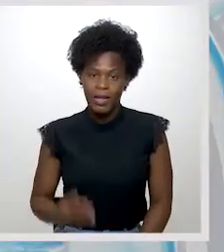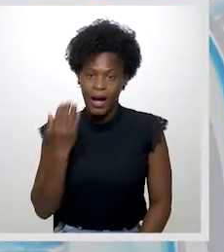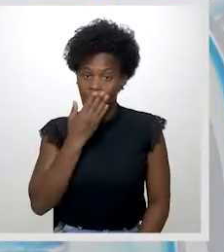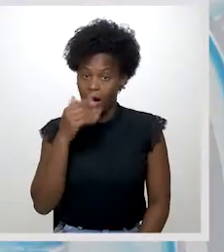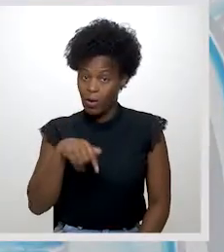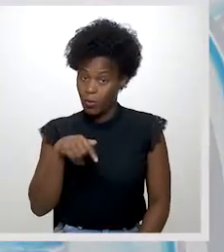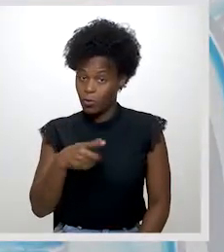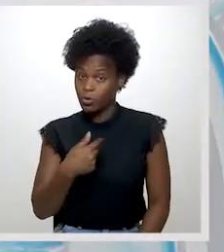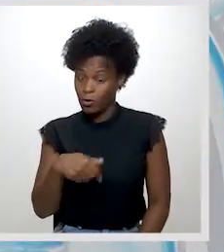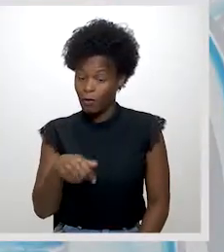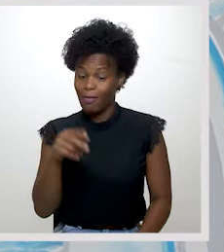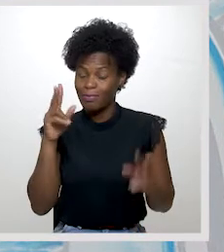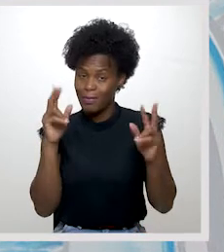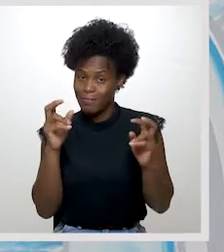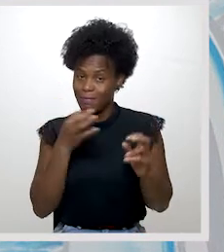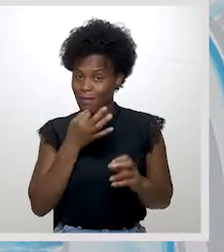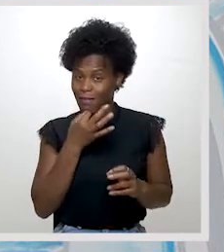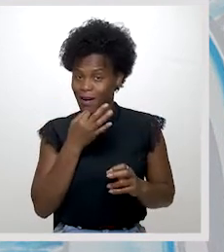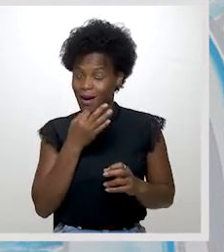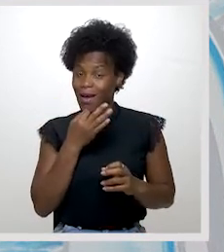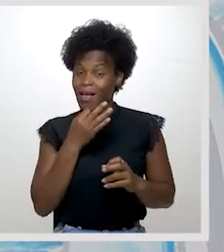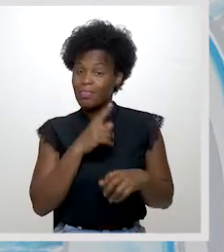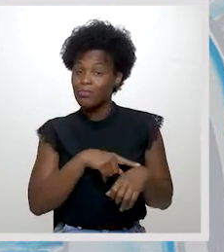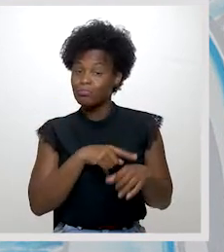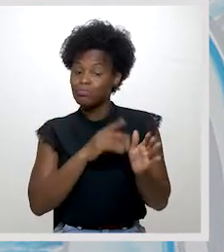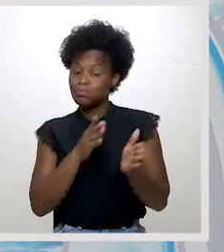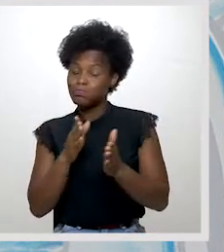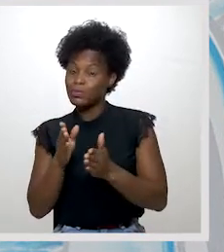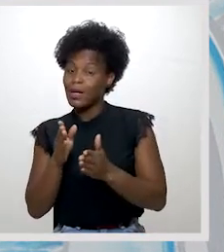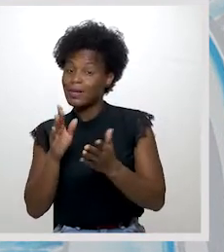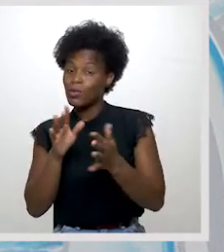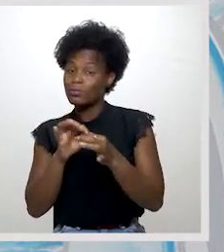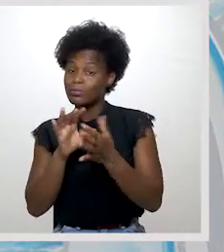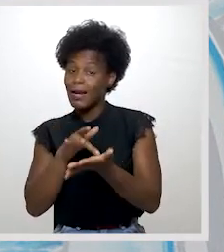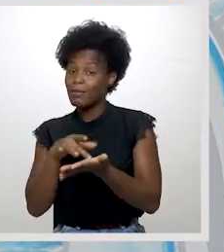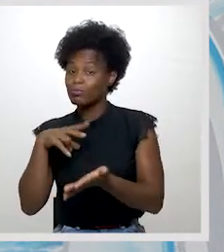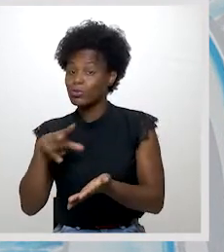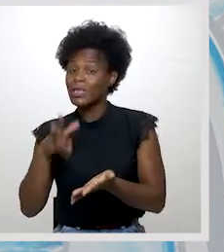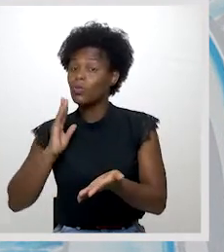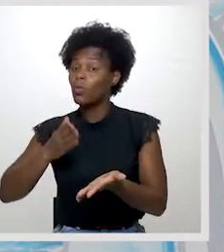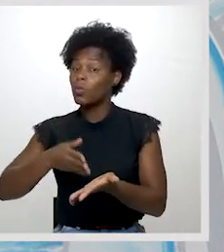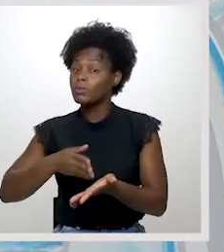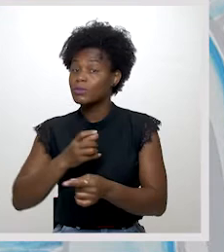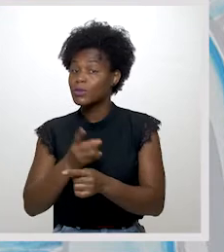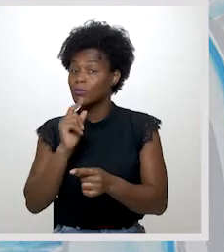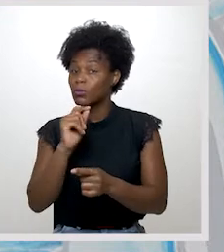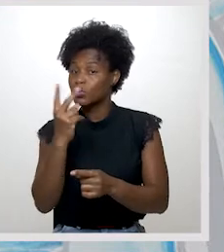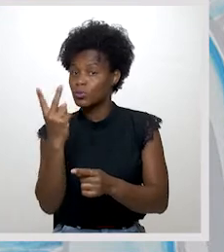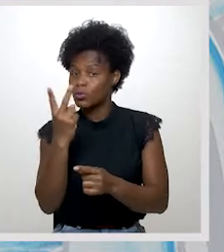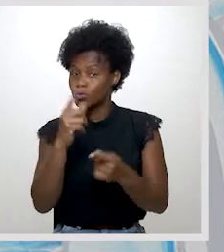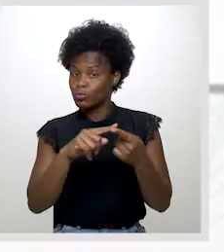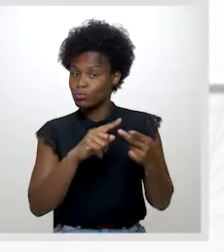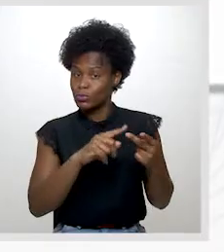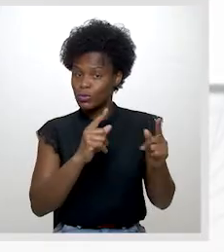Na aula de hoje, vamos falar do último período literário português. Por isso, temos 2 pontos no nosso